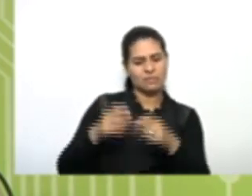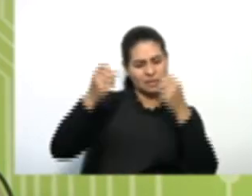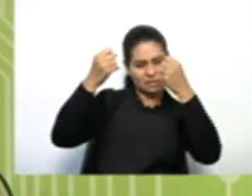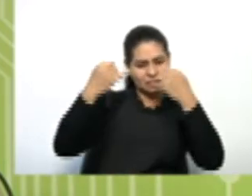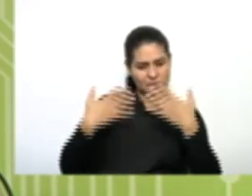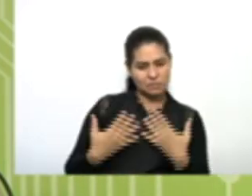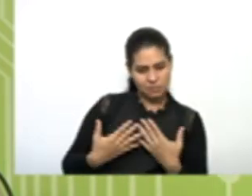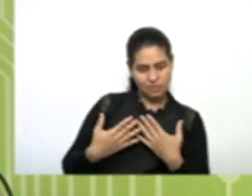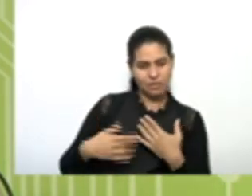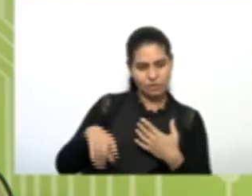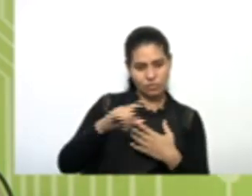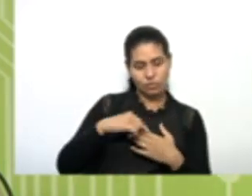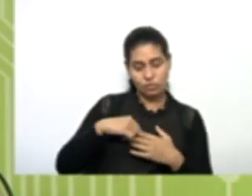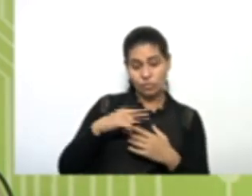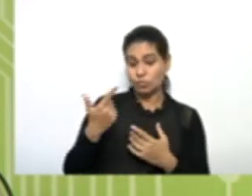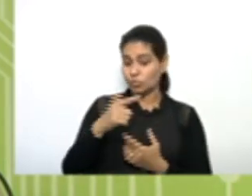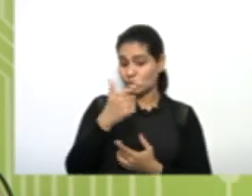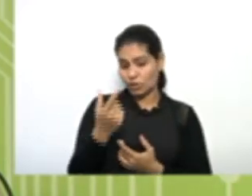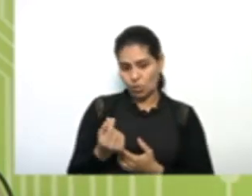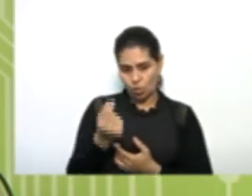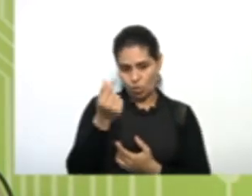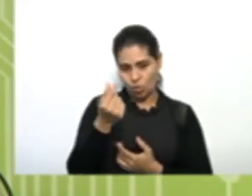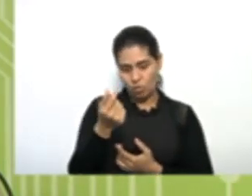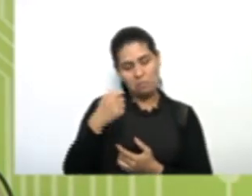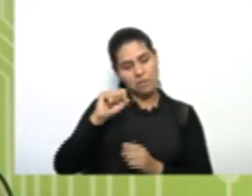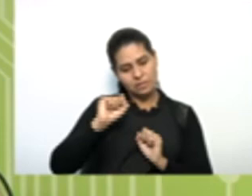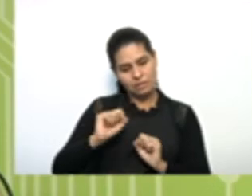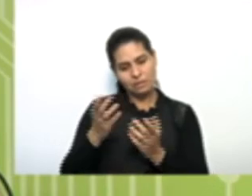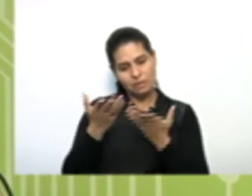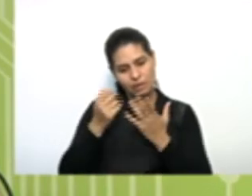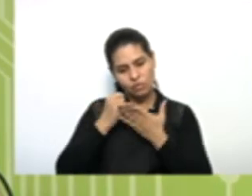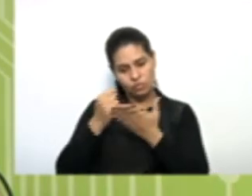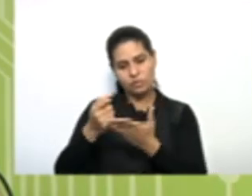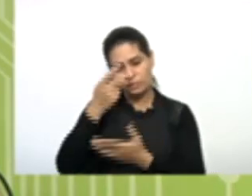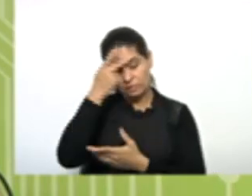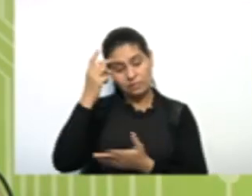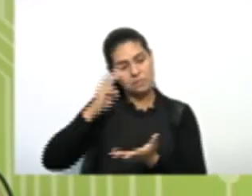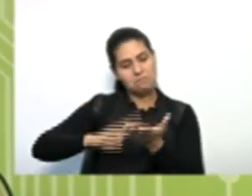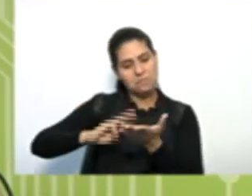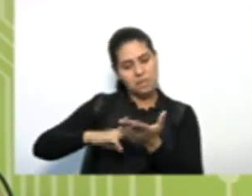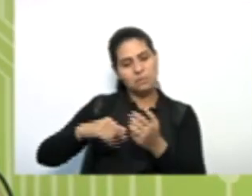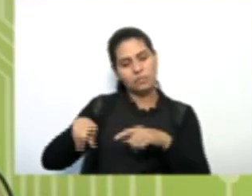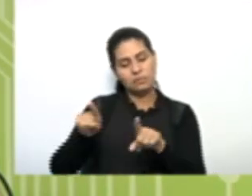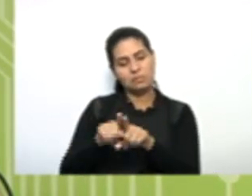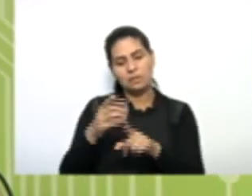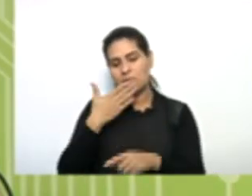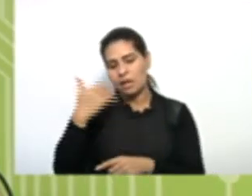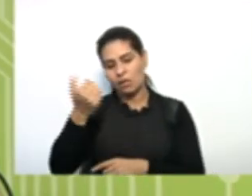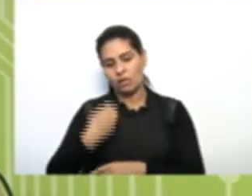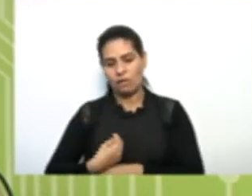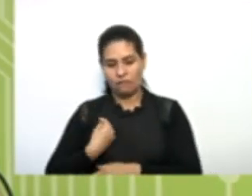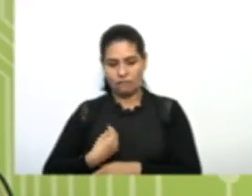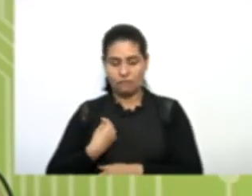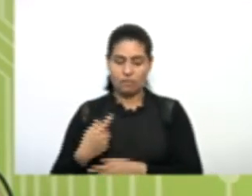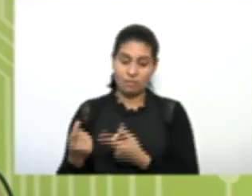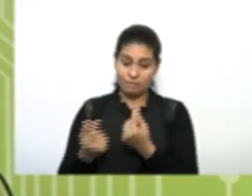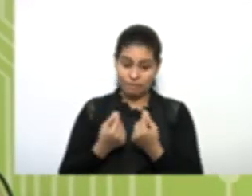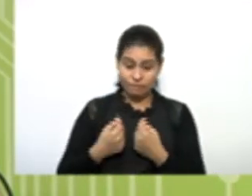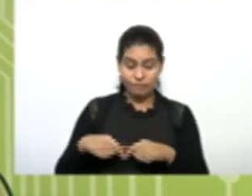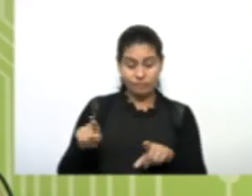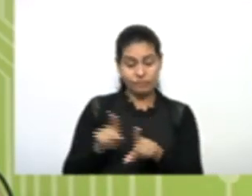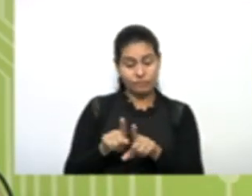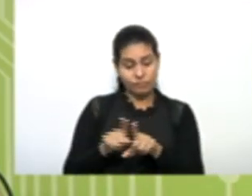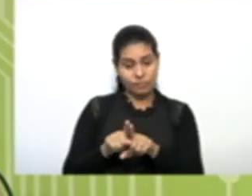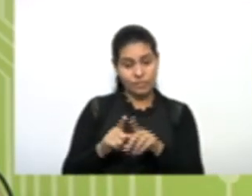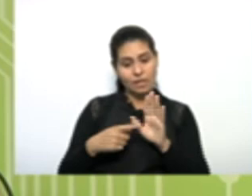falando, ela não quer gerar lucros, mas ela quer auxiliar você, cooperado, a produzir esse lucro, melhorar a sua vida econômica. E ela